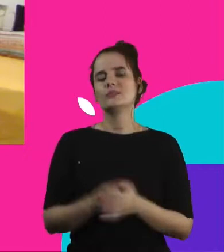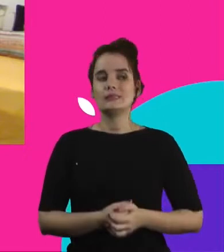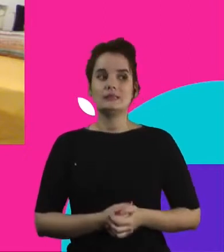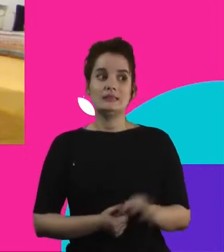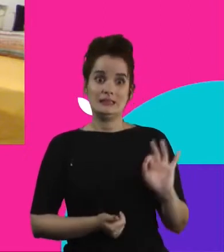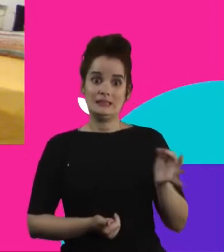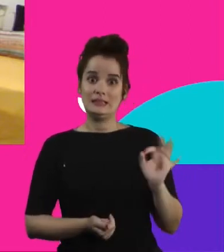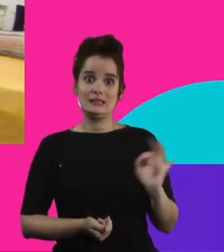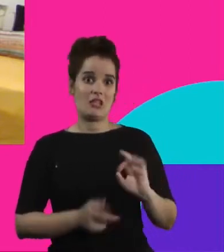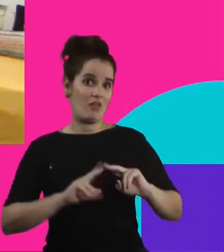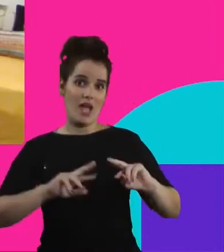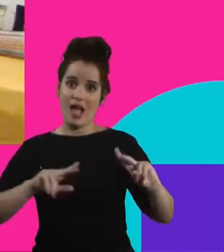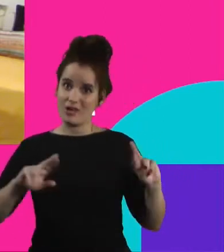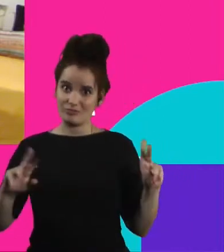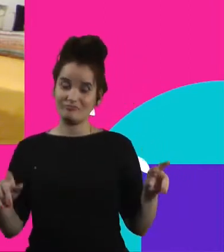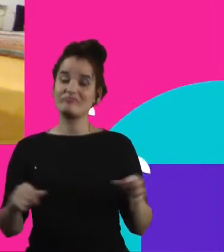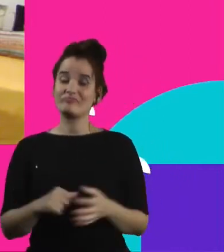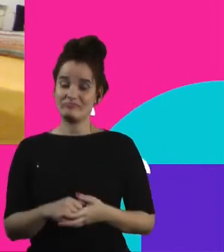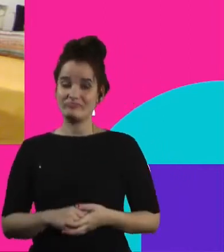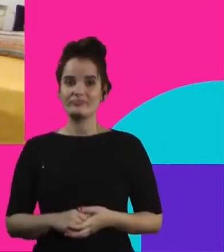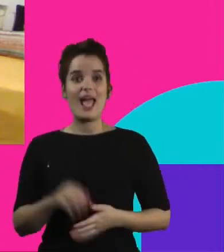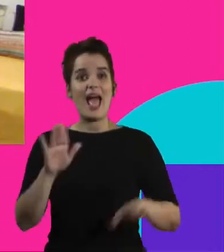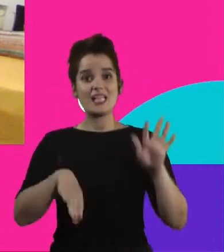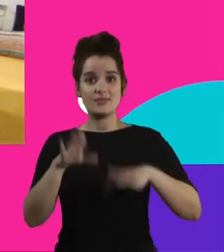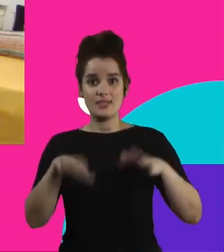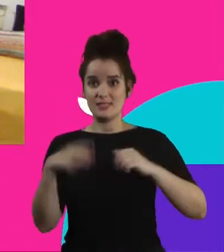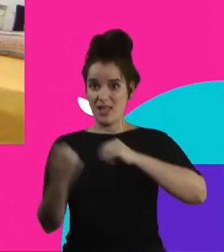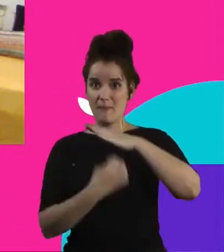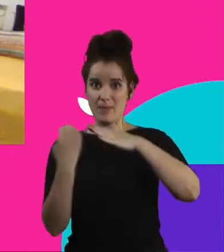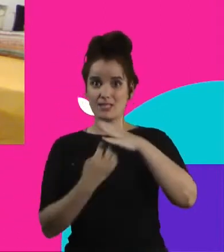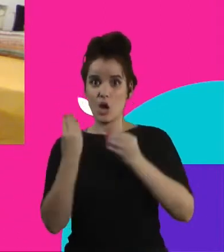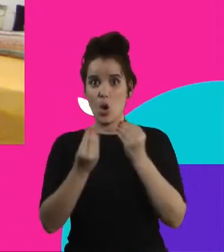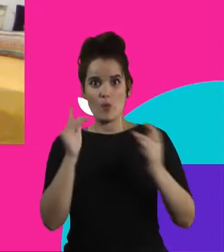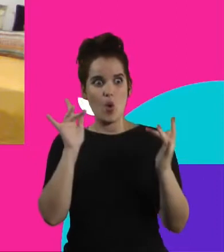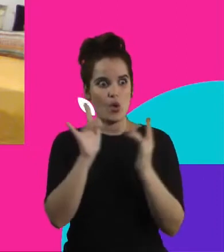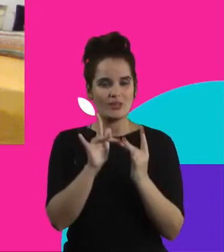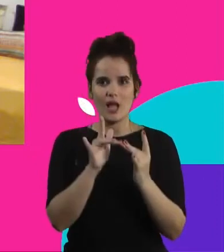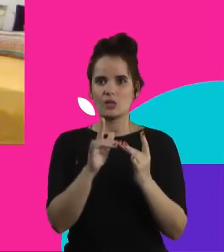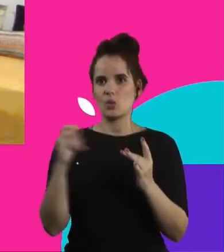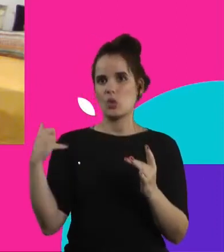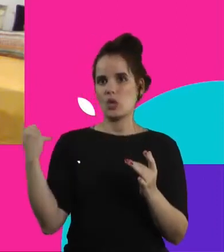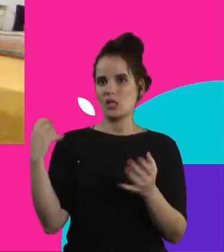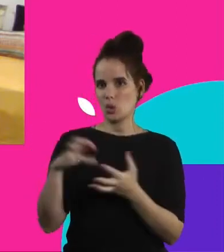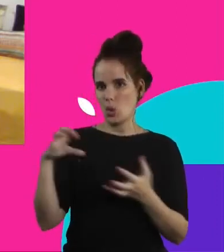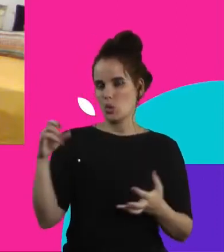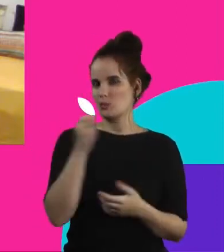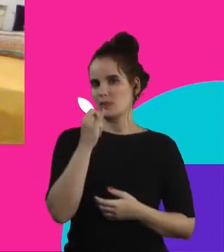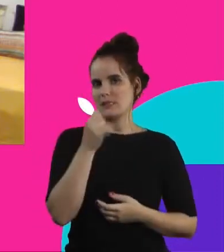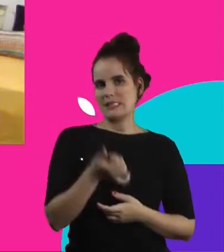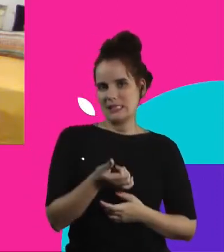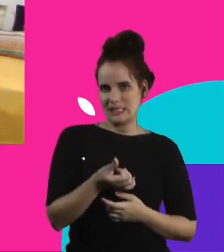são muitos, né? E muitas vezes as empresas não sabem nem como se dirigir a esse público, né? Porque o idoso, que pela lei é 60